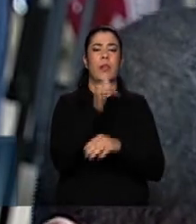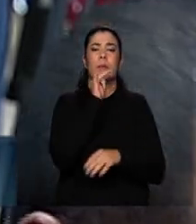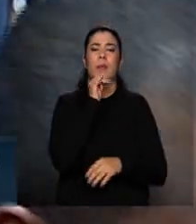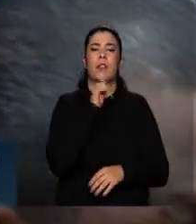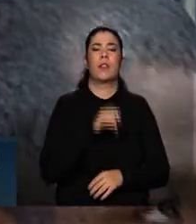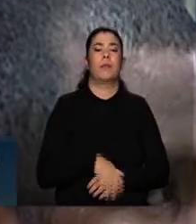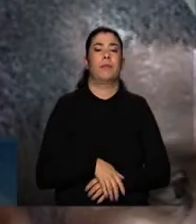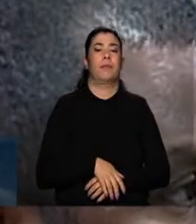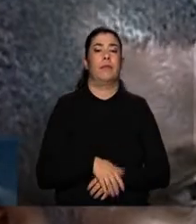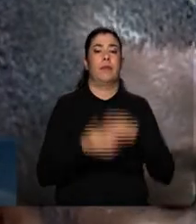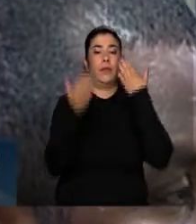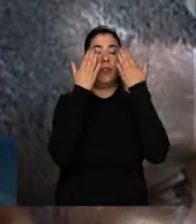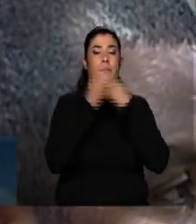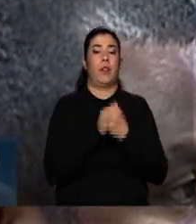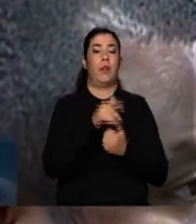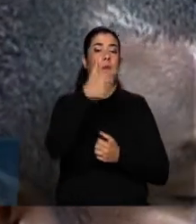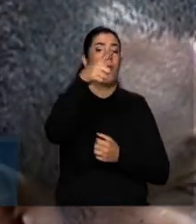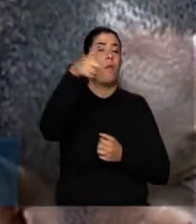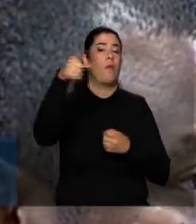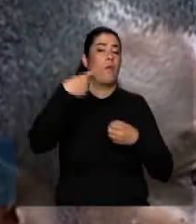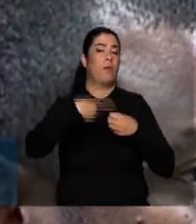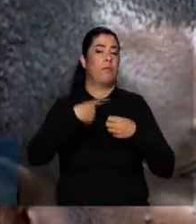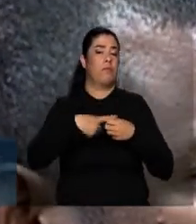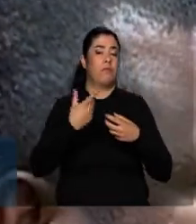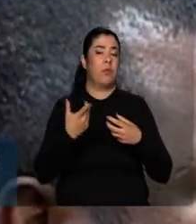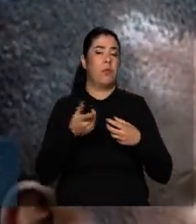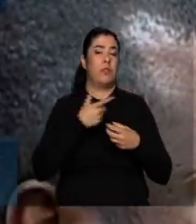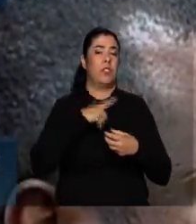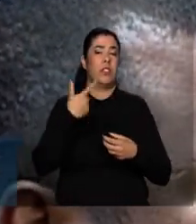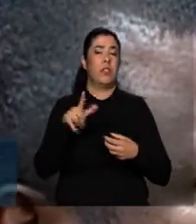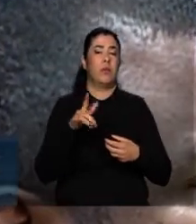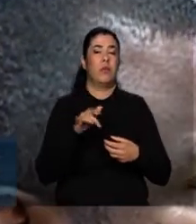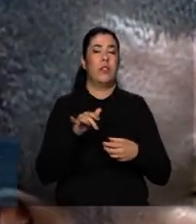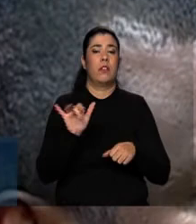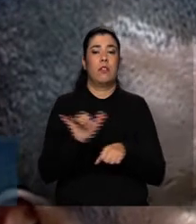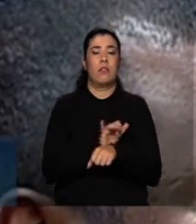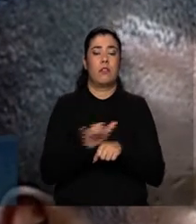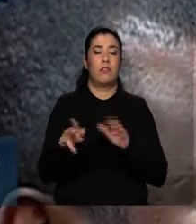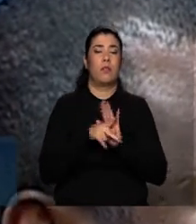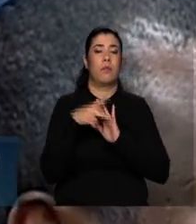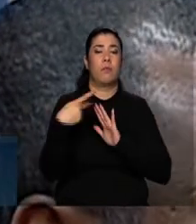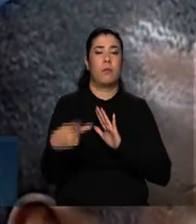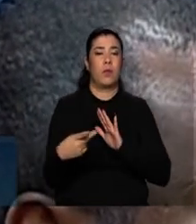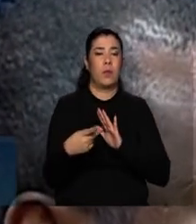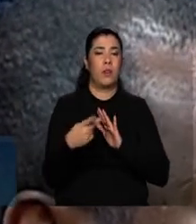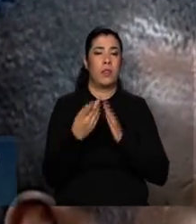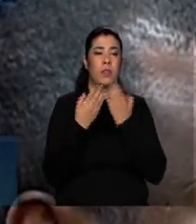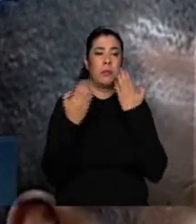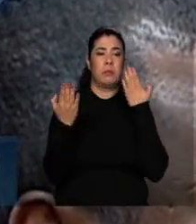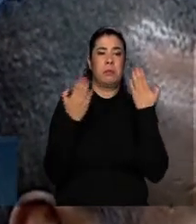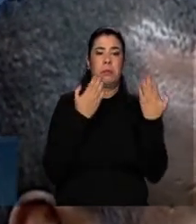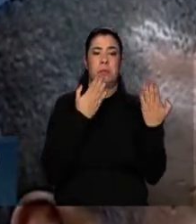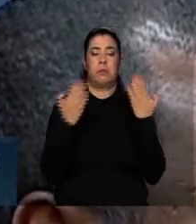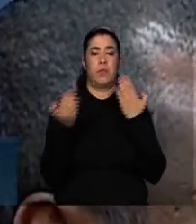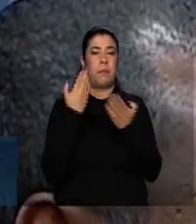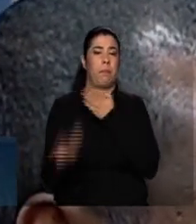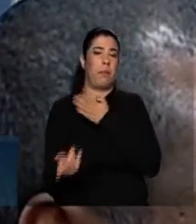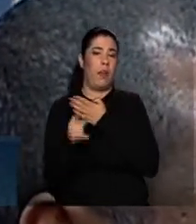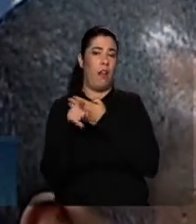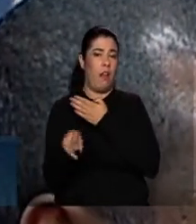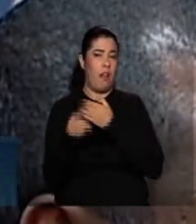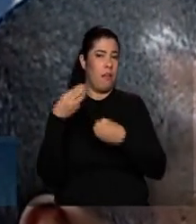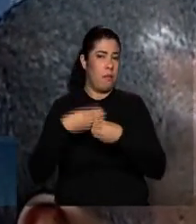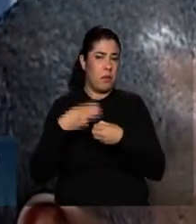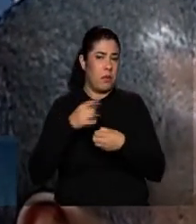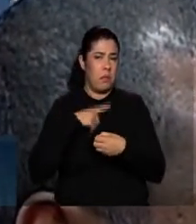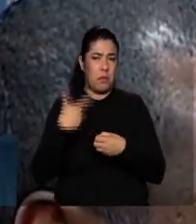cidades que não têm essa estrutura, cria-se, então, um abismo entre elas, porque ela já não tem estrutura, ela não